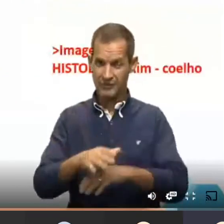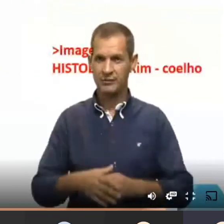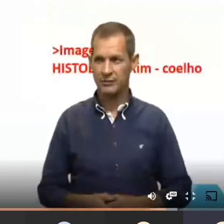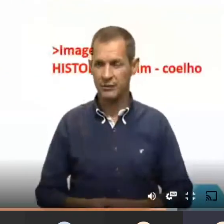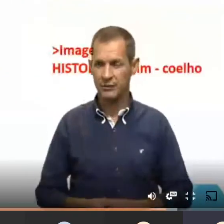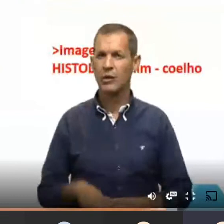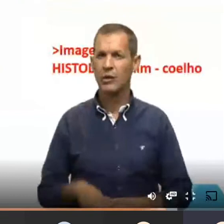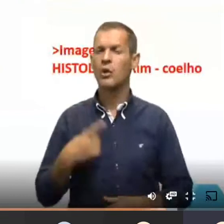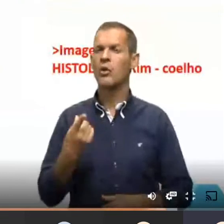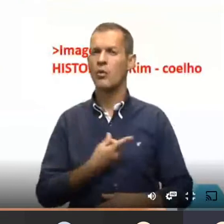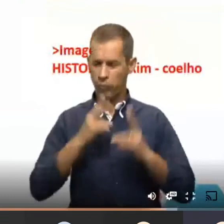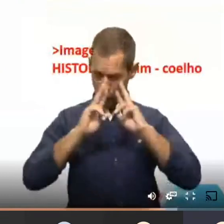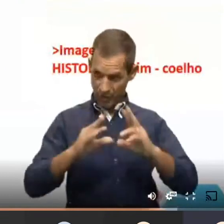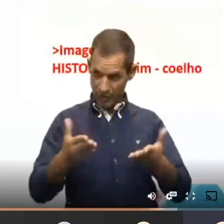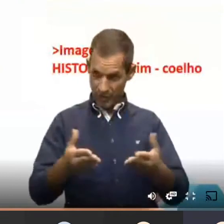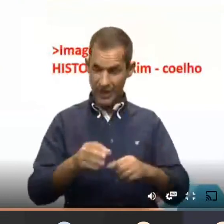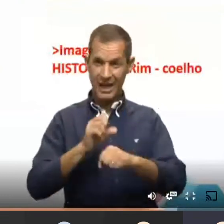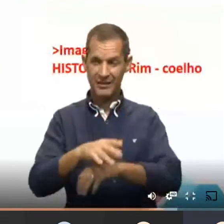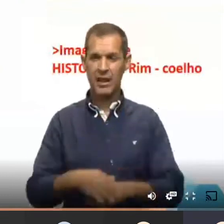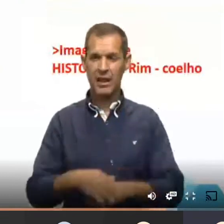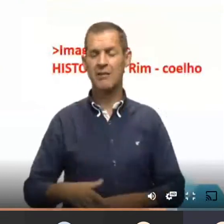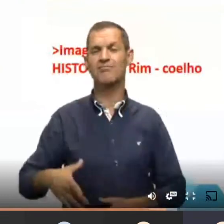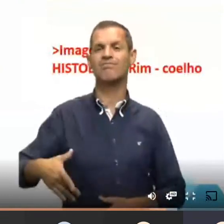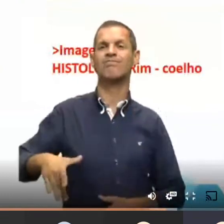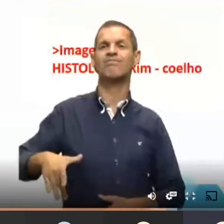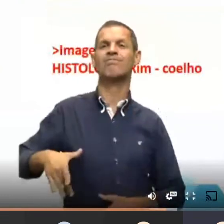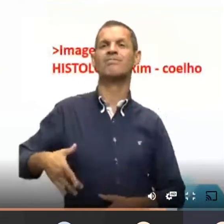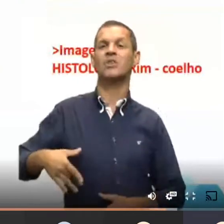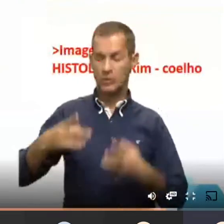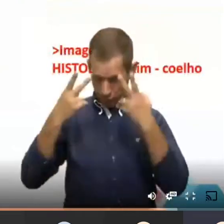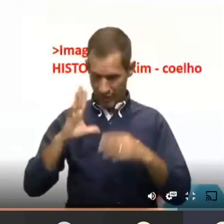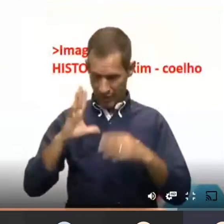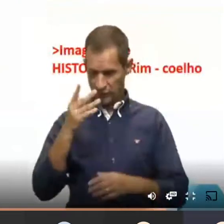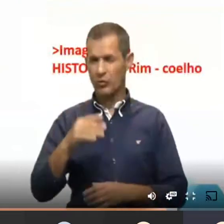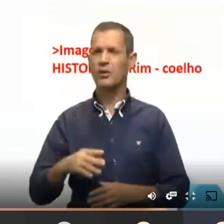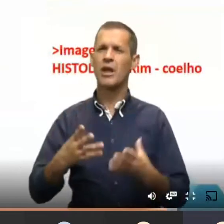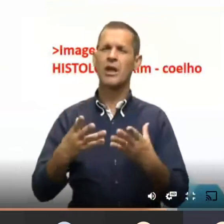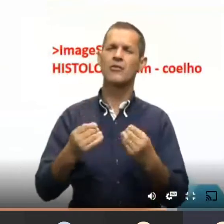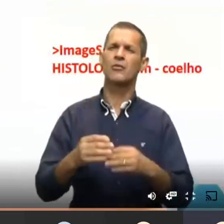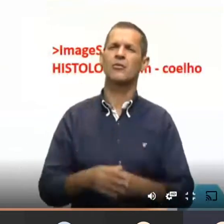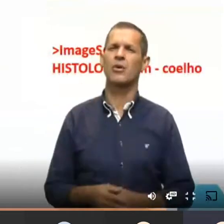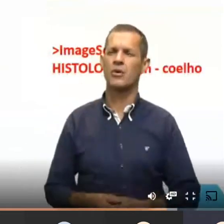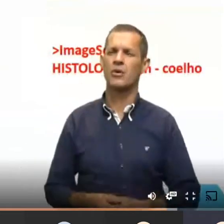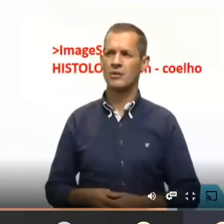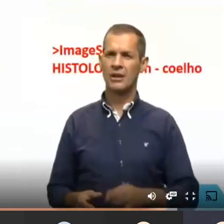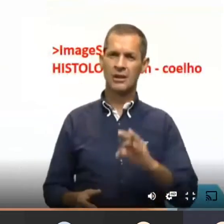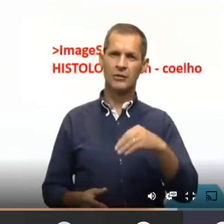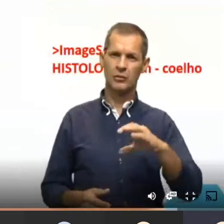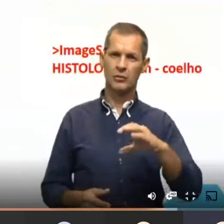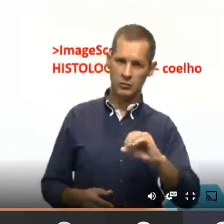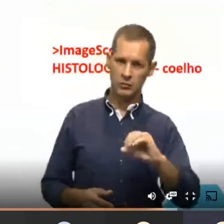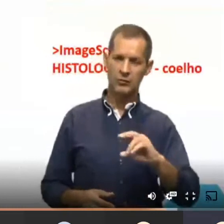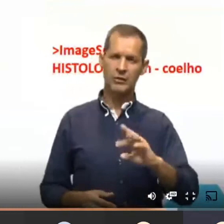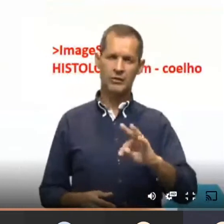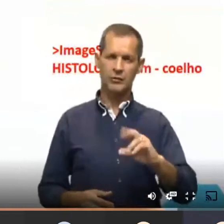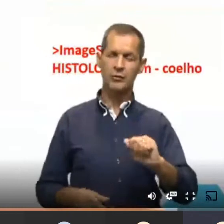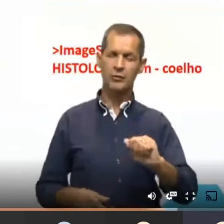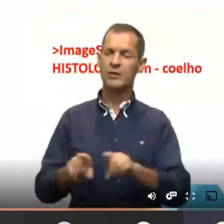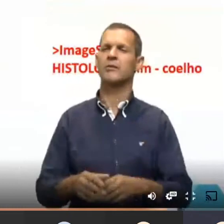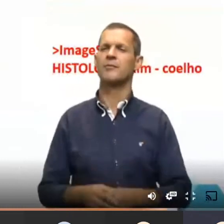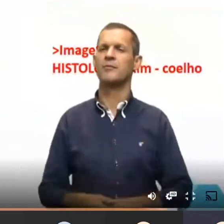continuidade? Vamos observar a lâmina de Rim, porque é onde geralmente ocorre mais a tumefação turva e a